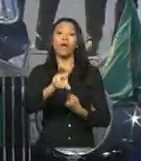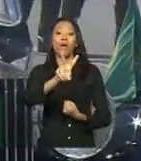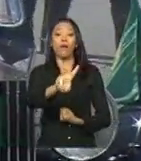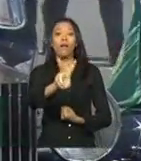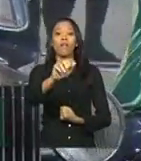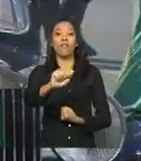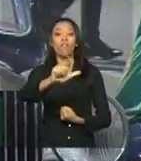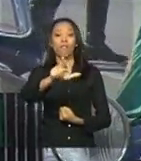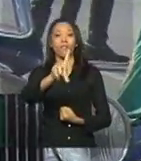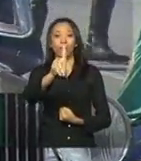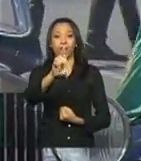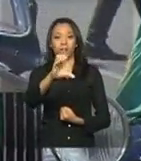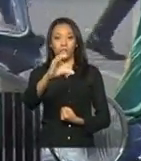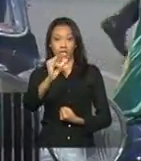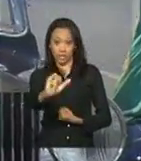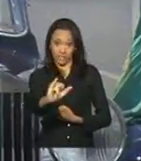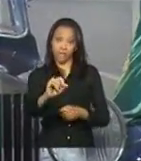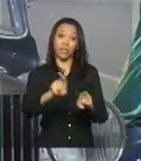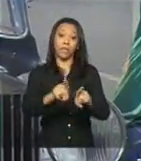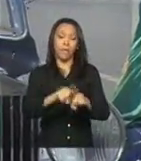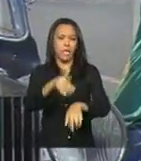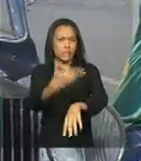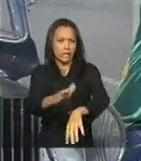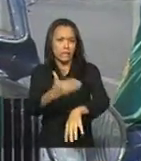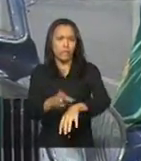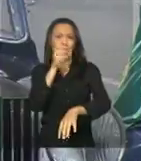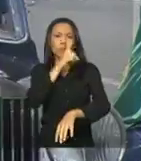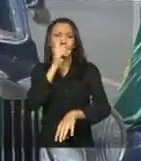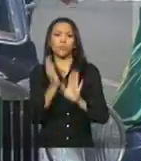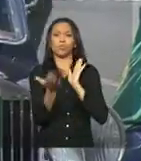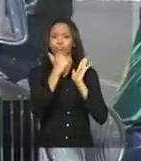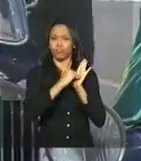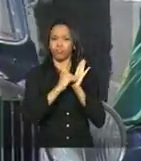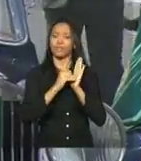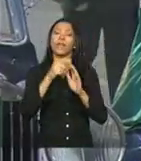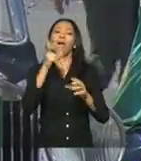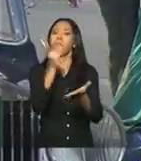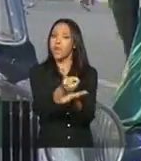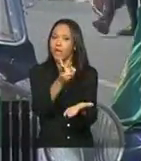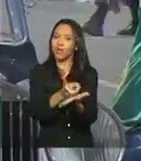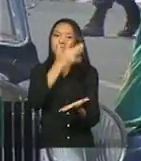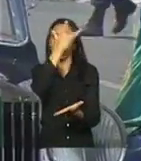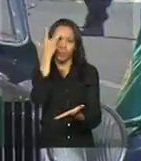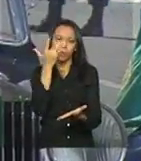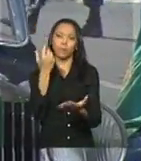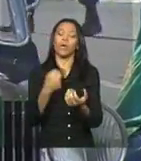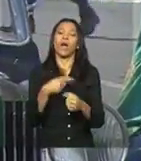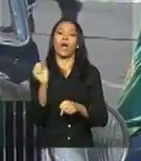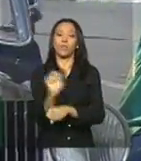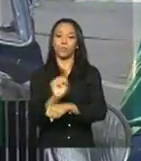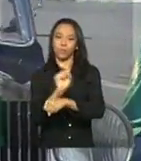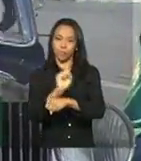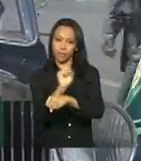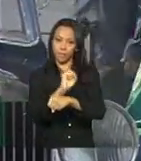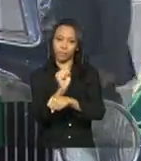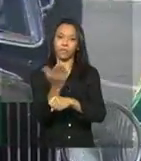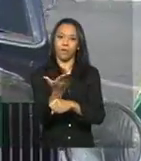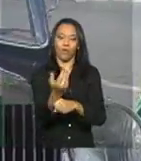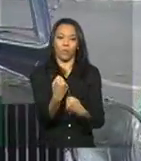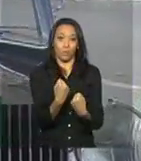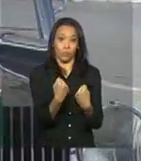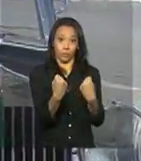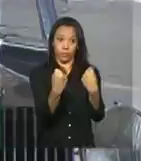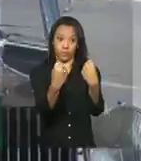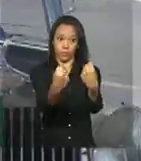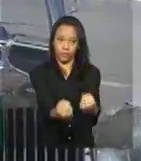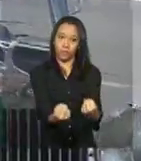presidencial no ensaio do último domingo, é o mesmo a conduzir o veículo agora na solenidade oficial. Ele disse